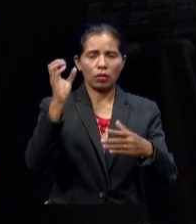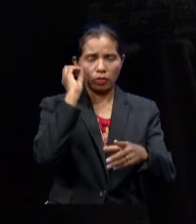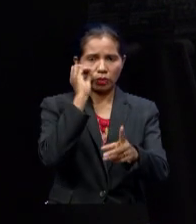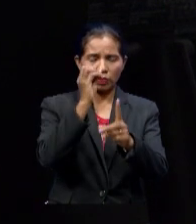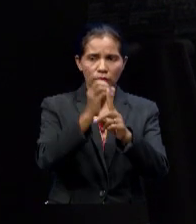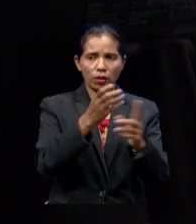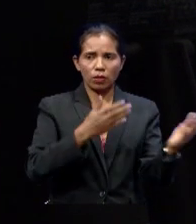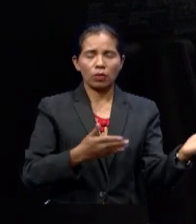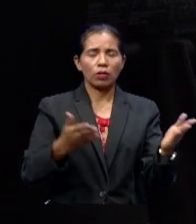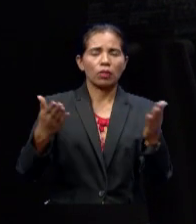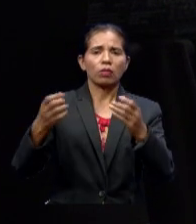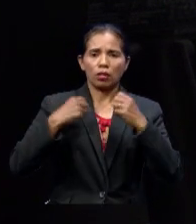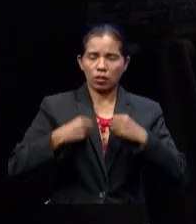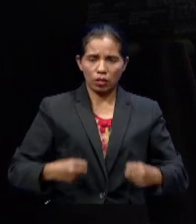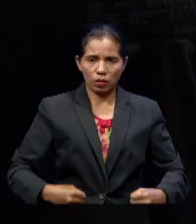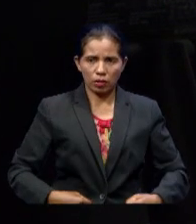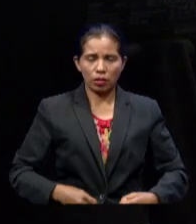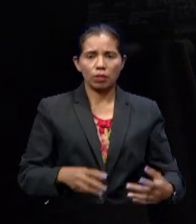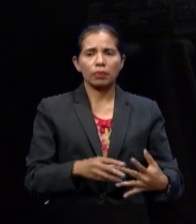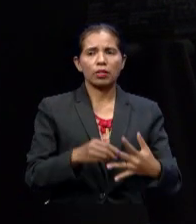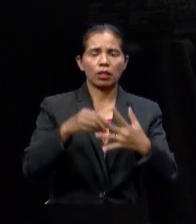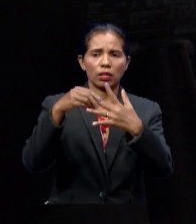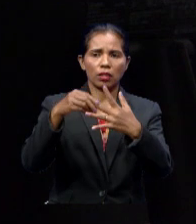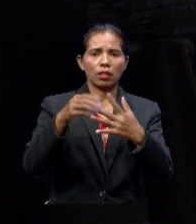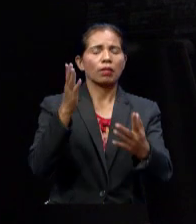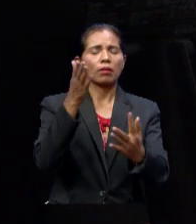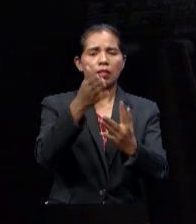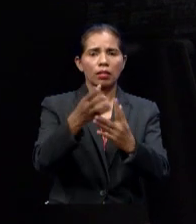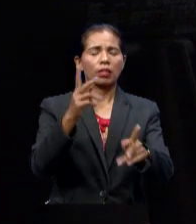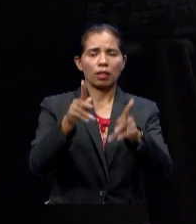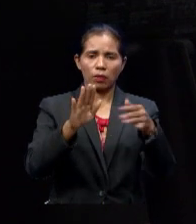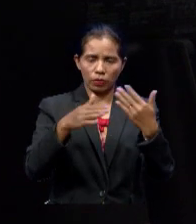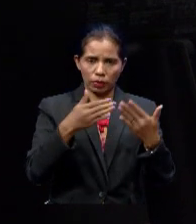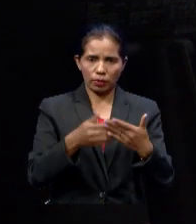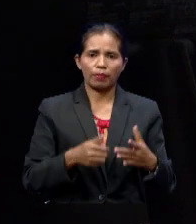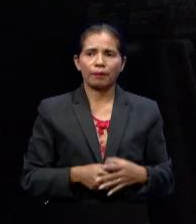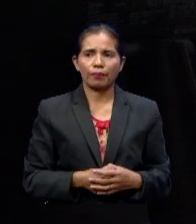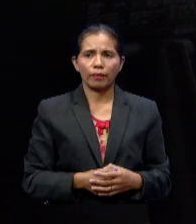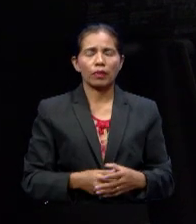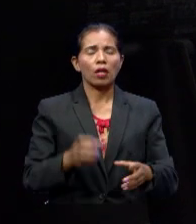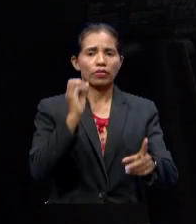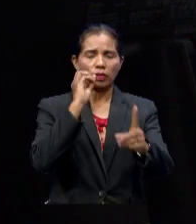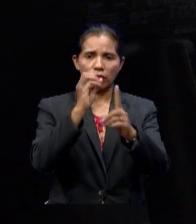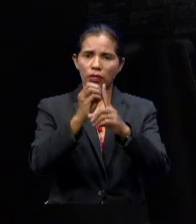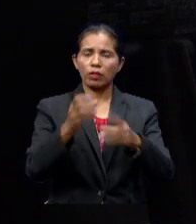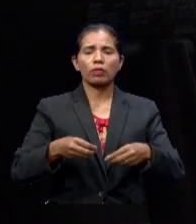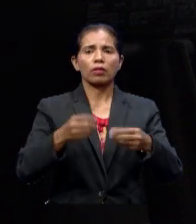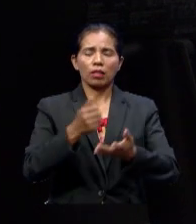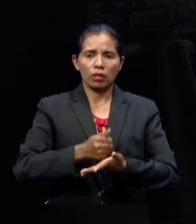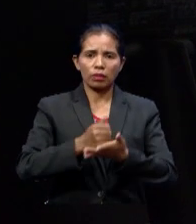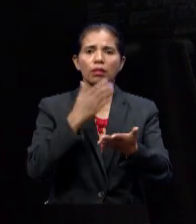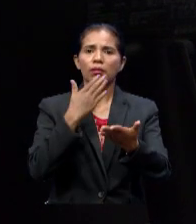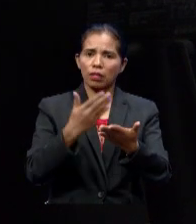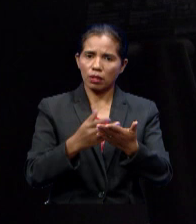pluris assistencia saudi especializado ba li hija iteni comunidade objetivo idane at fortendimento de media